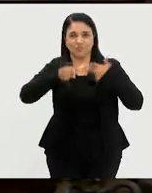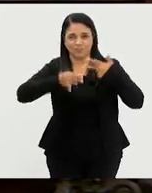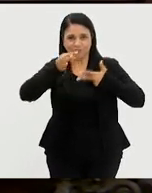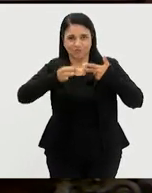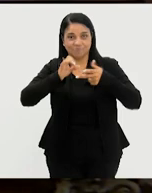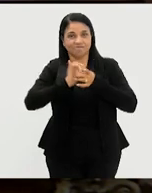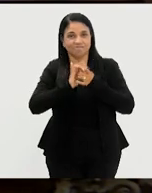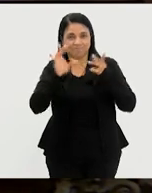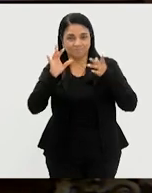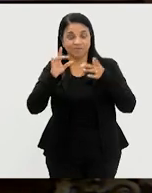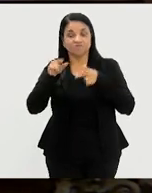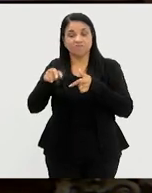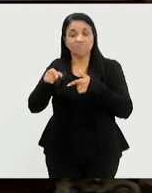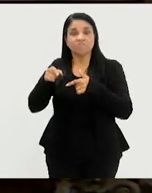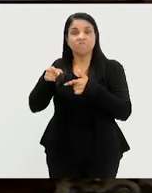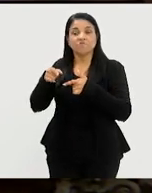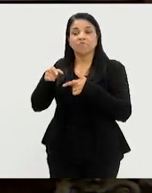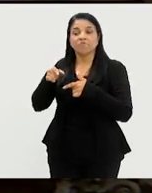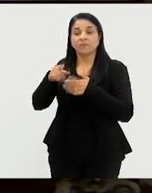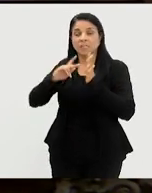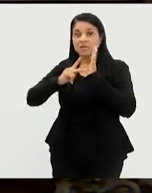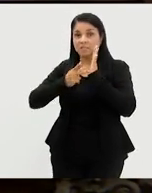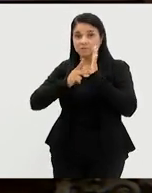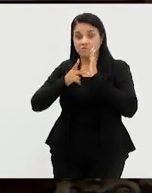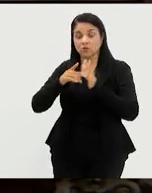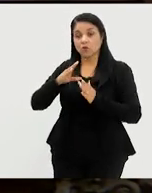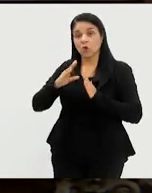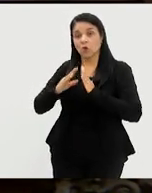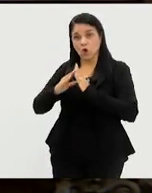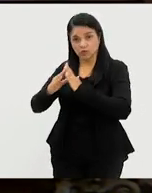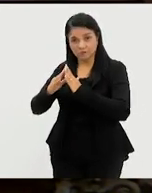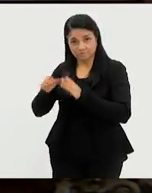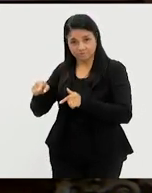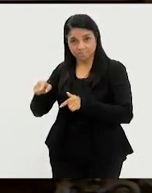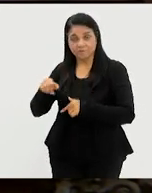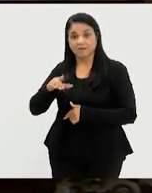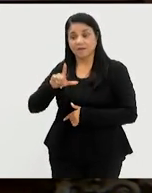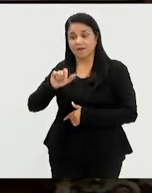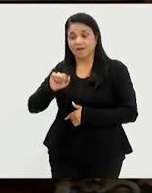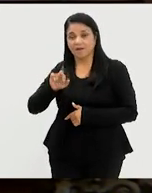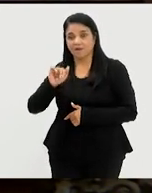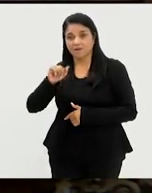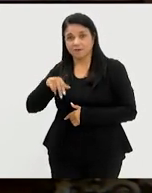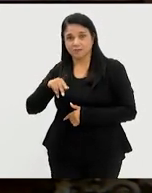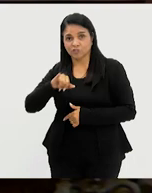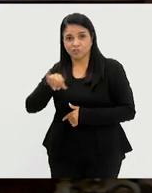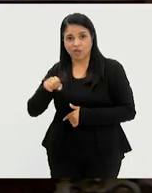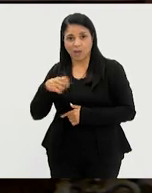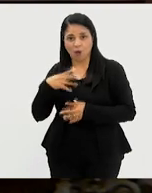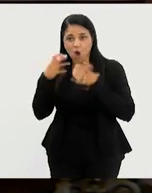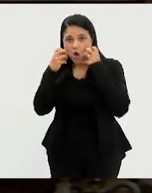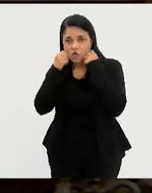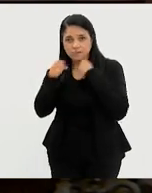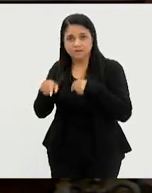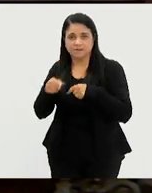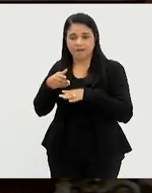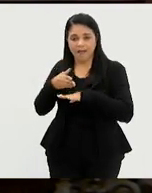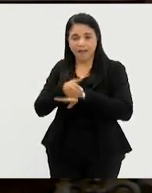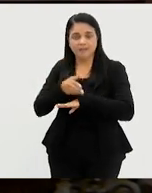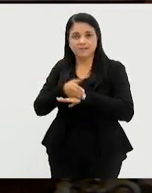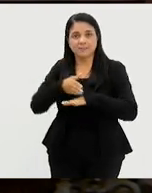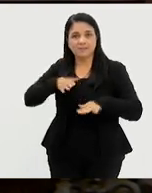possibilidade de continuar constrangendo e impedindo o acesso dos Caiçaras às suas